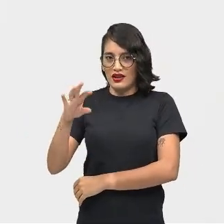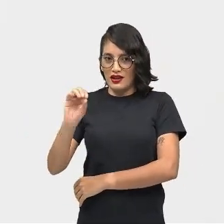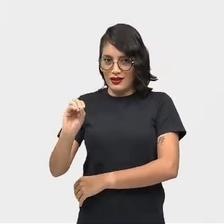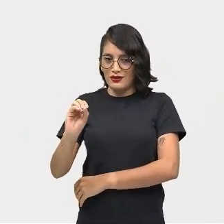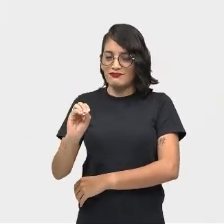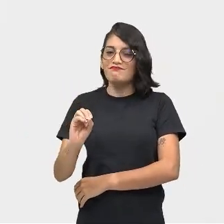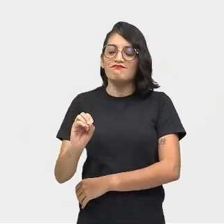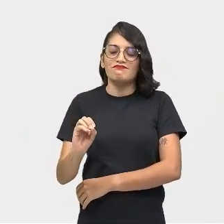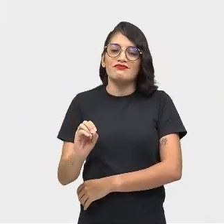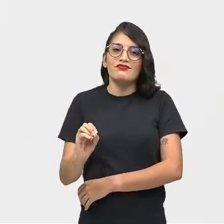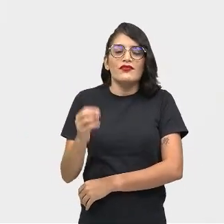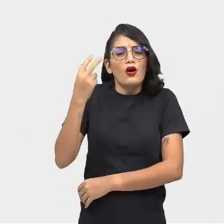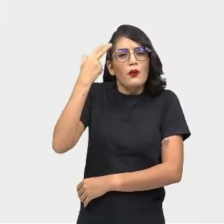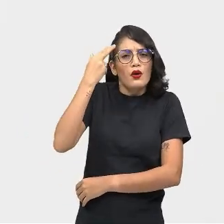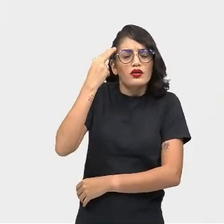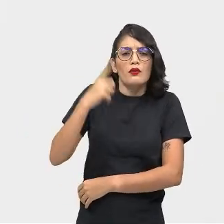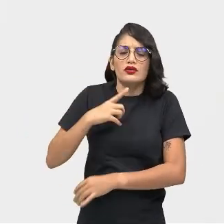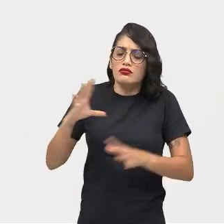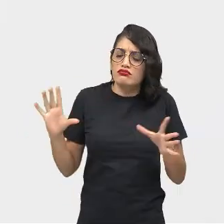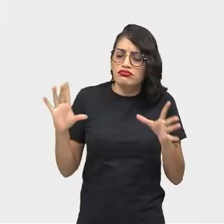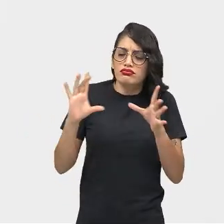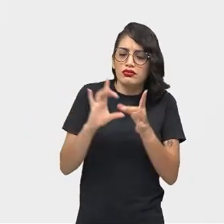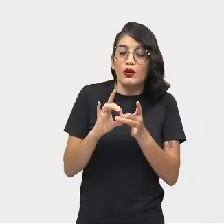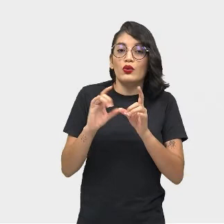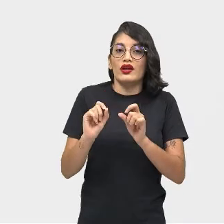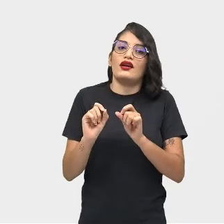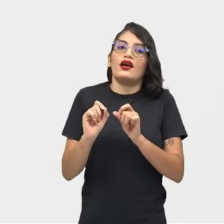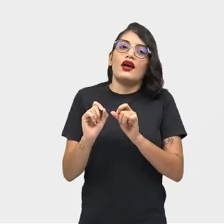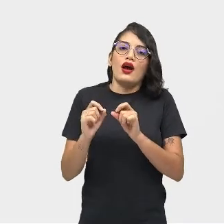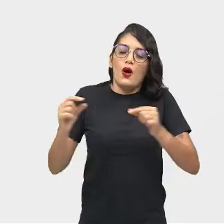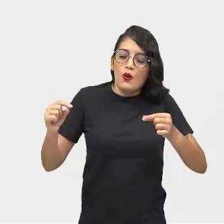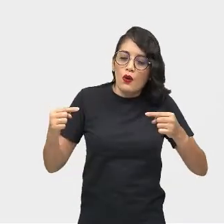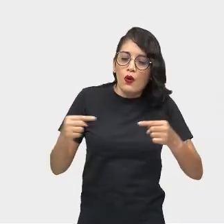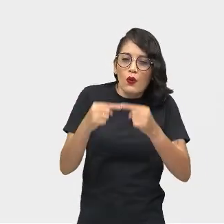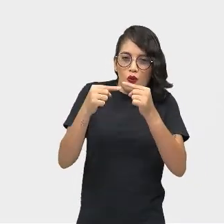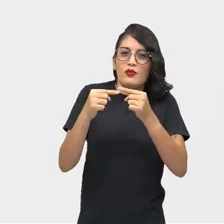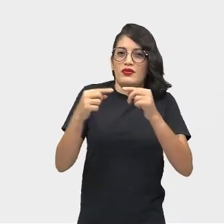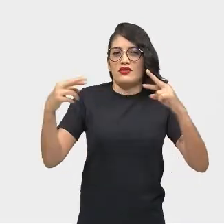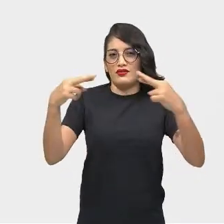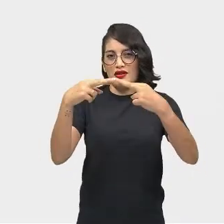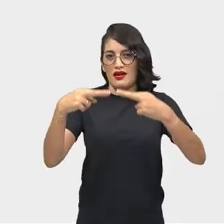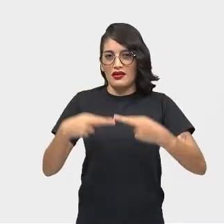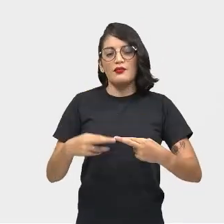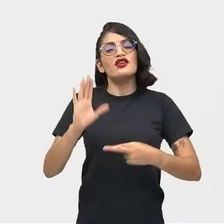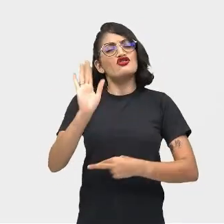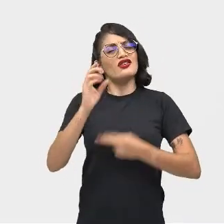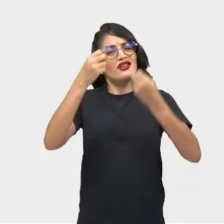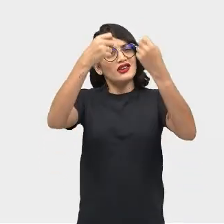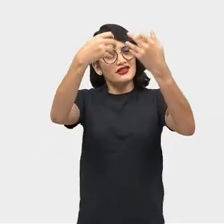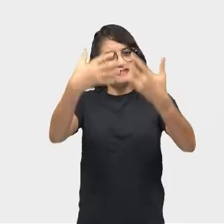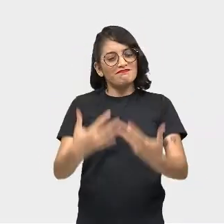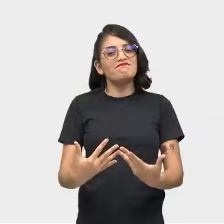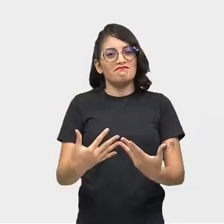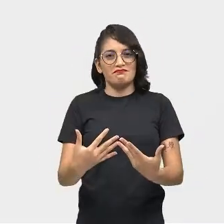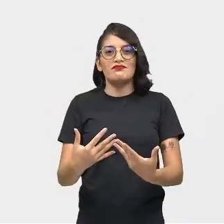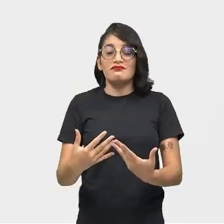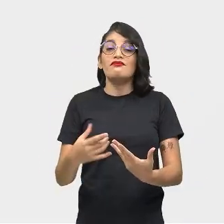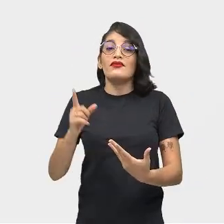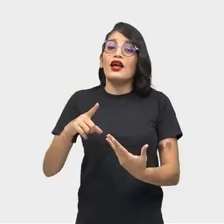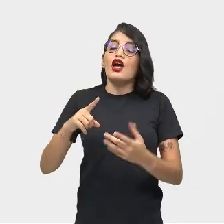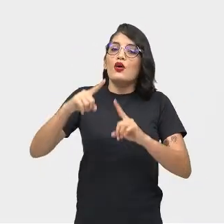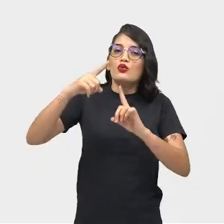muito comum o soneto estar associado à rima. A rima, nós já falamos que é uma questão de um